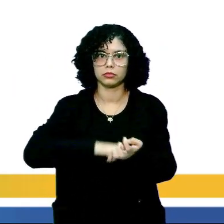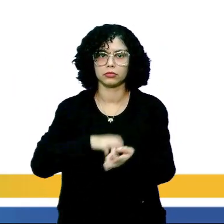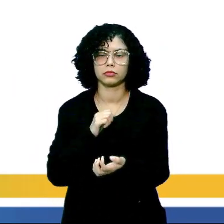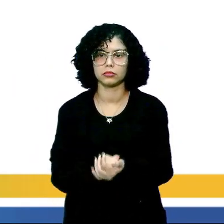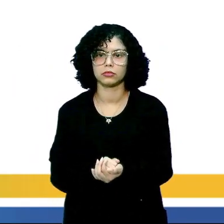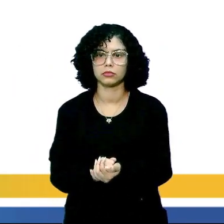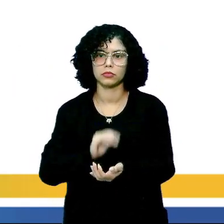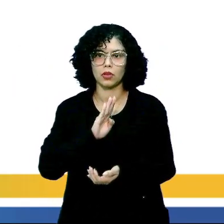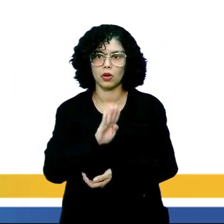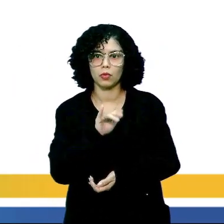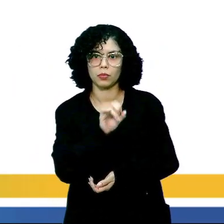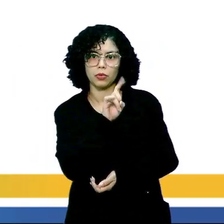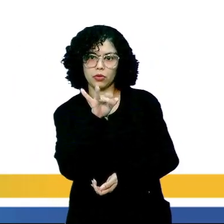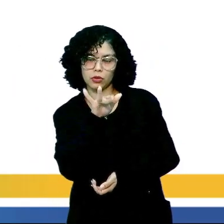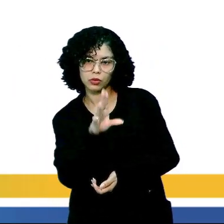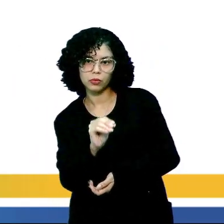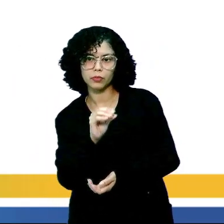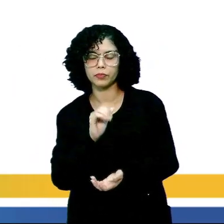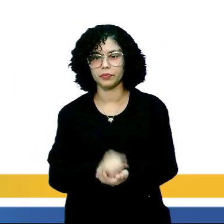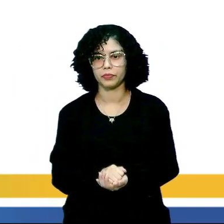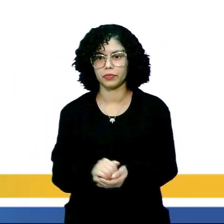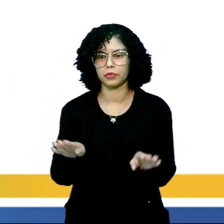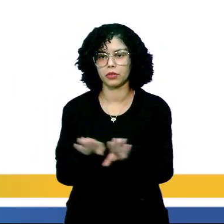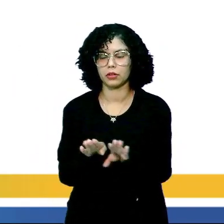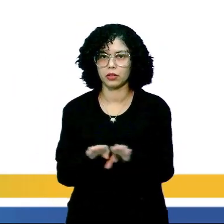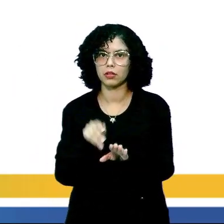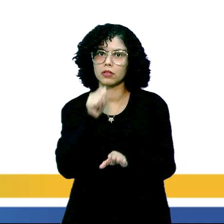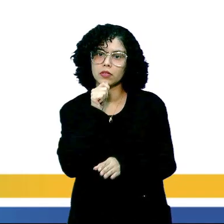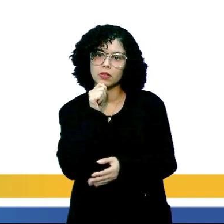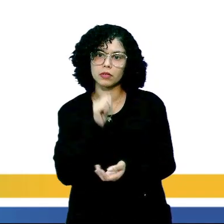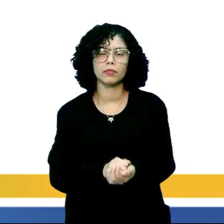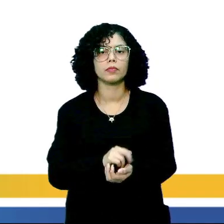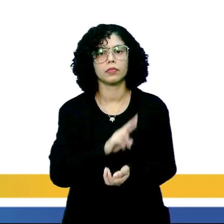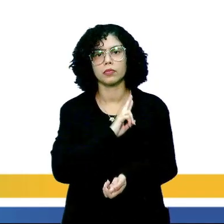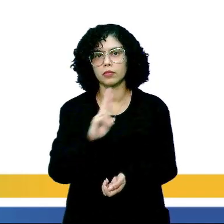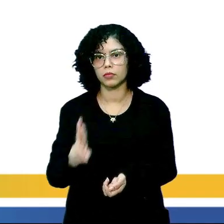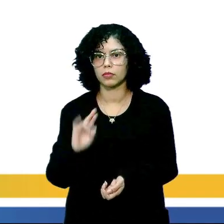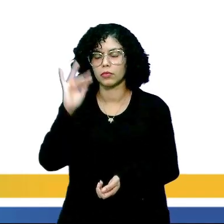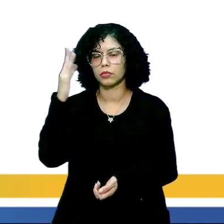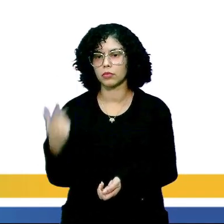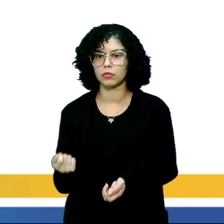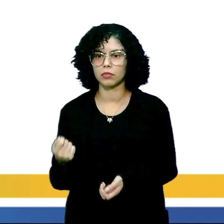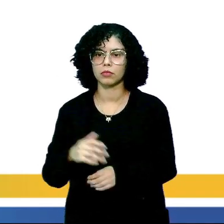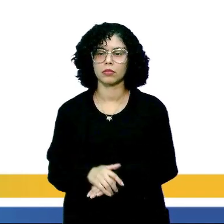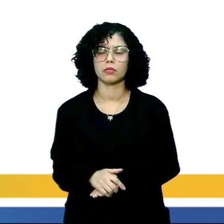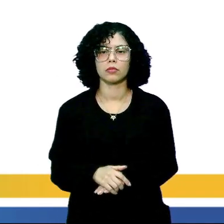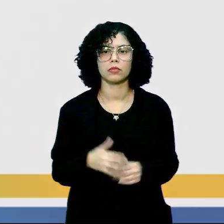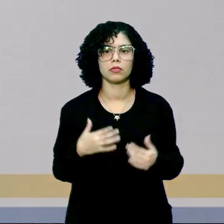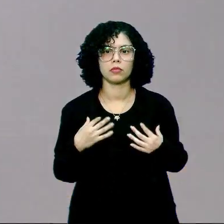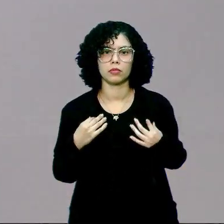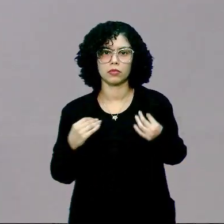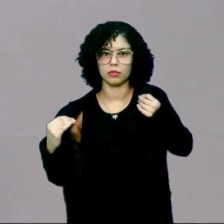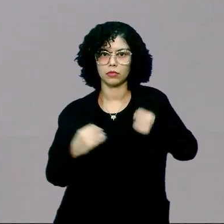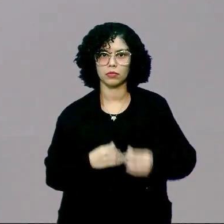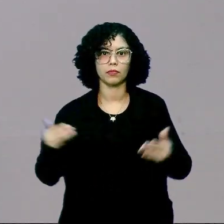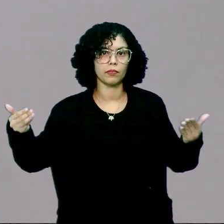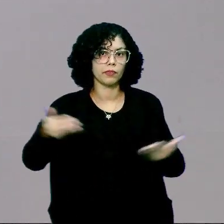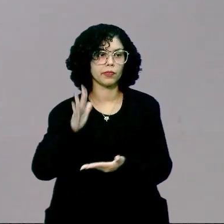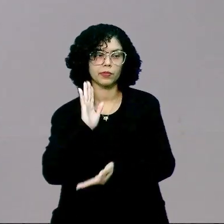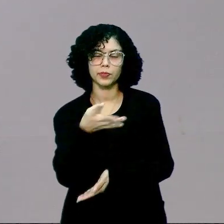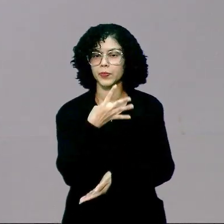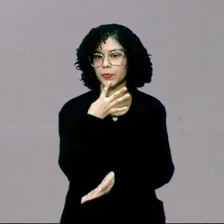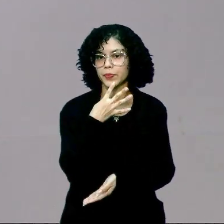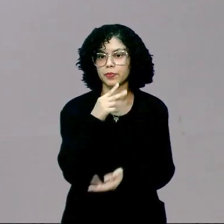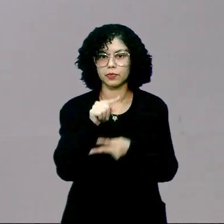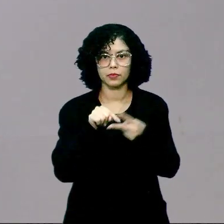dos Búzios, devido à ligação deles com as religiões de matriz africana, tá? E agora que a gente